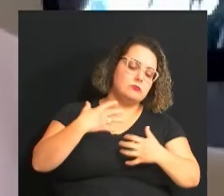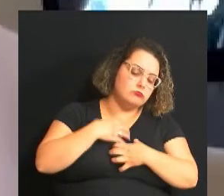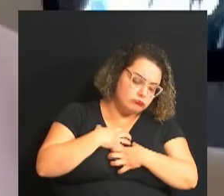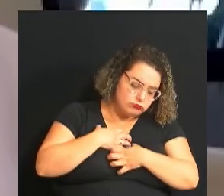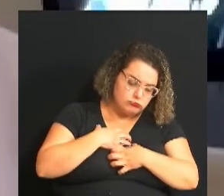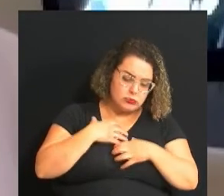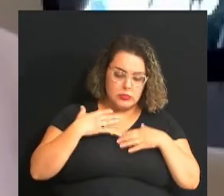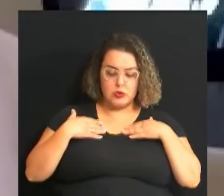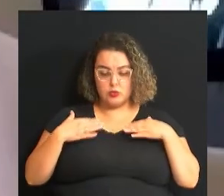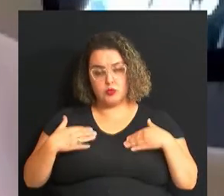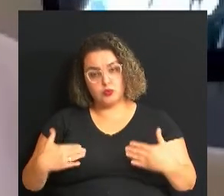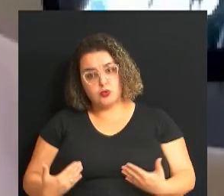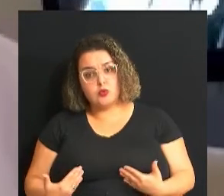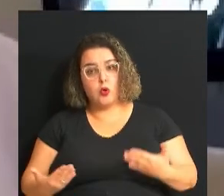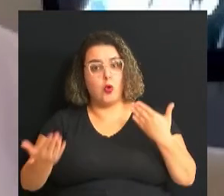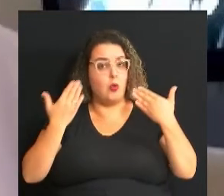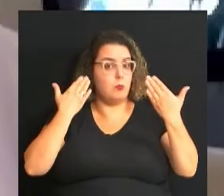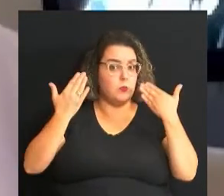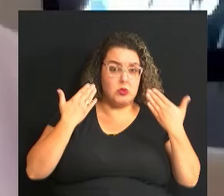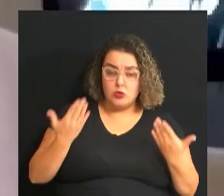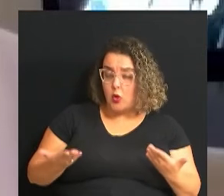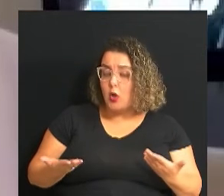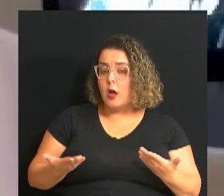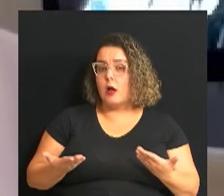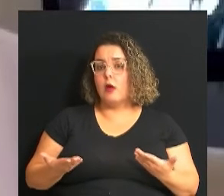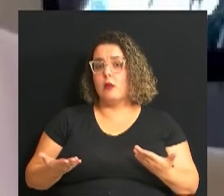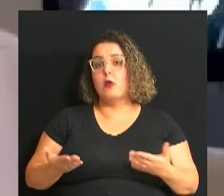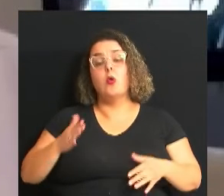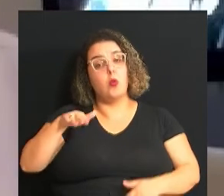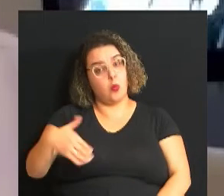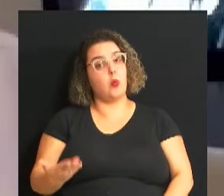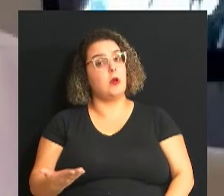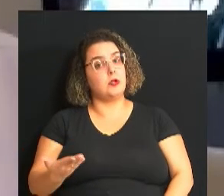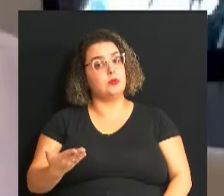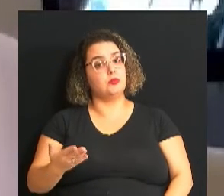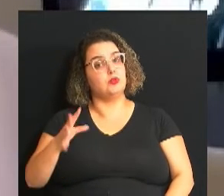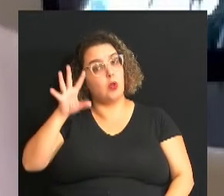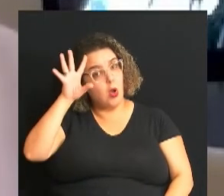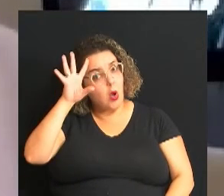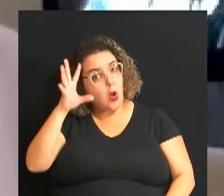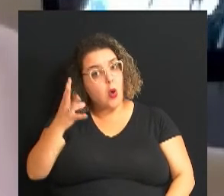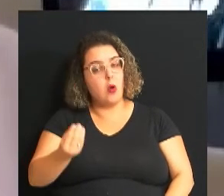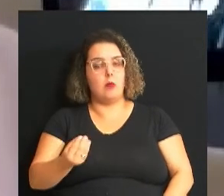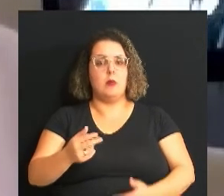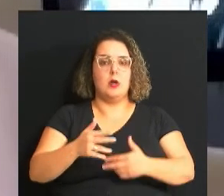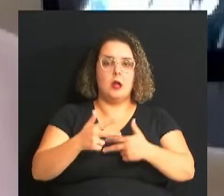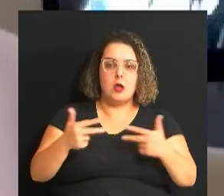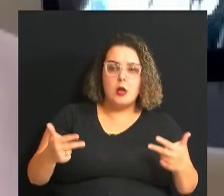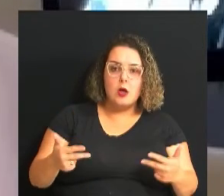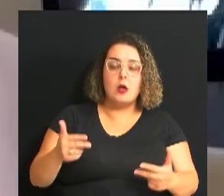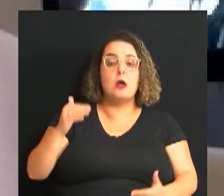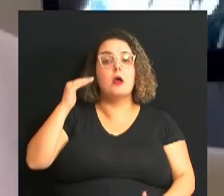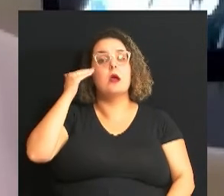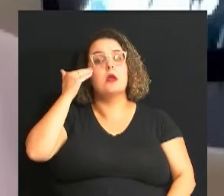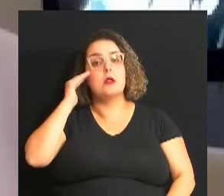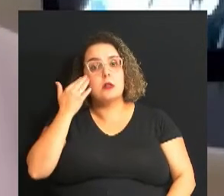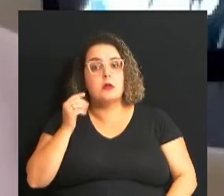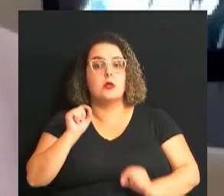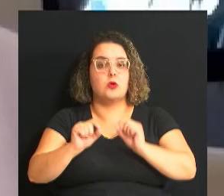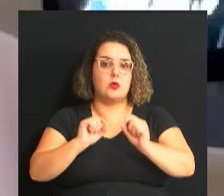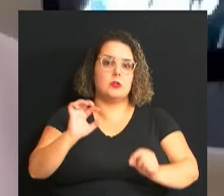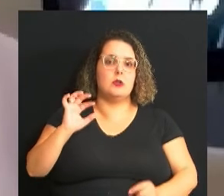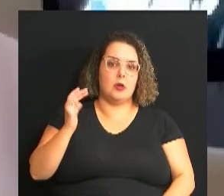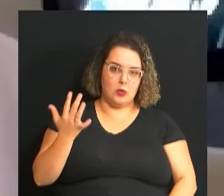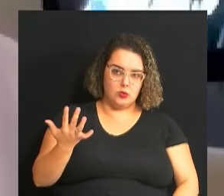fisicamente ou psicologicamente, eu acho que quando você compreende bem uma coisa, entende o que está acontecendo,